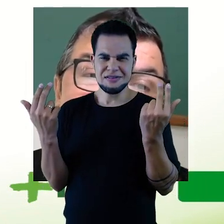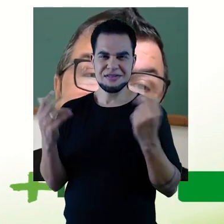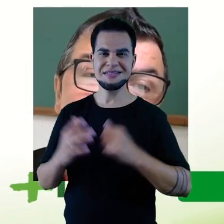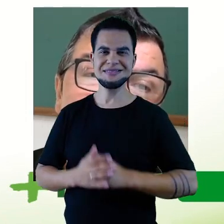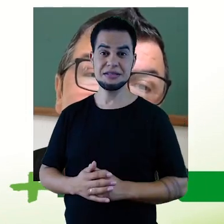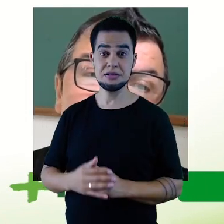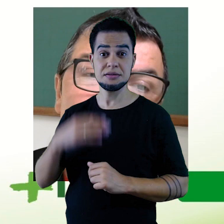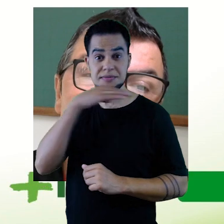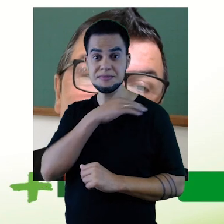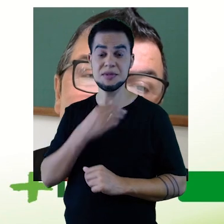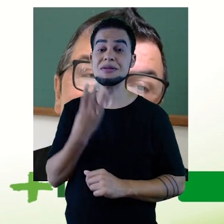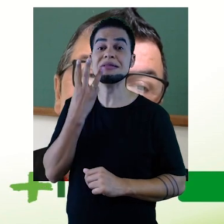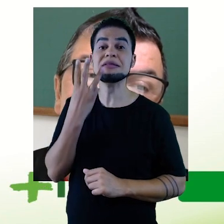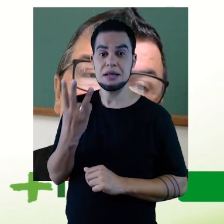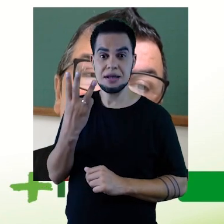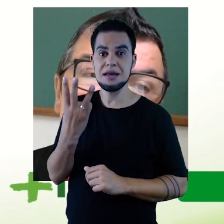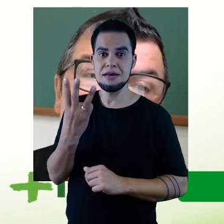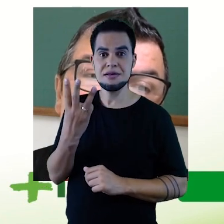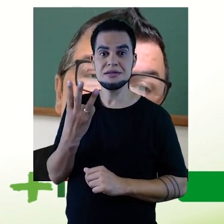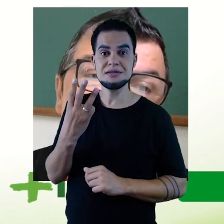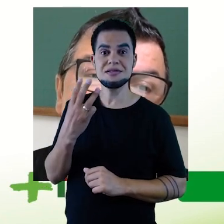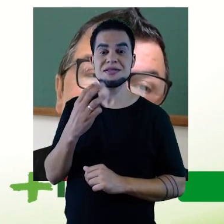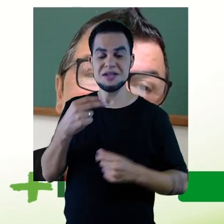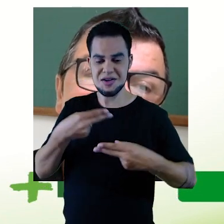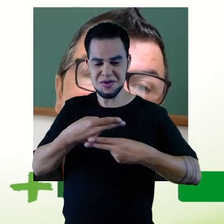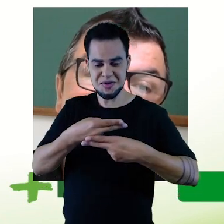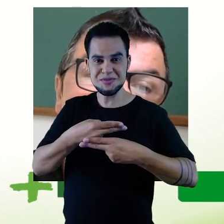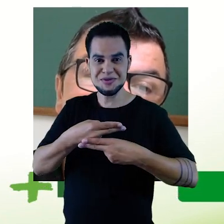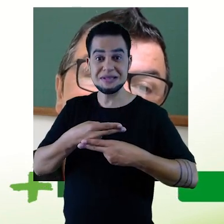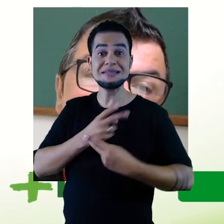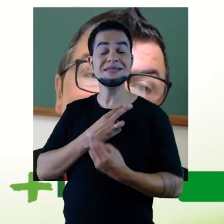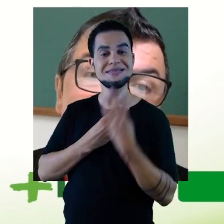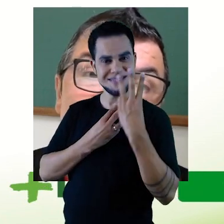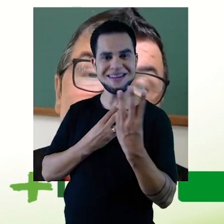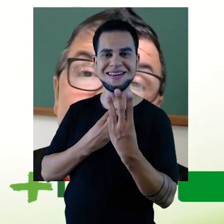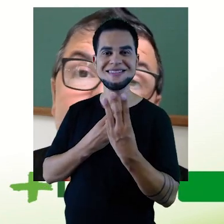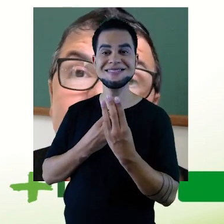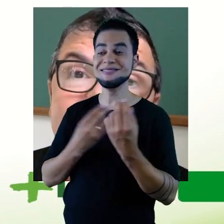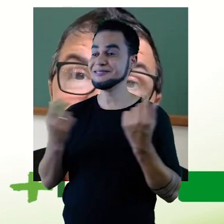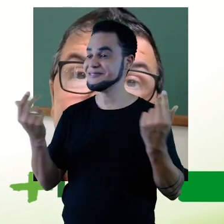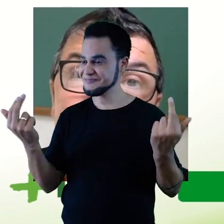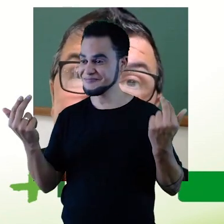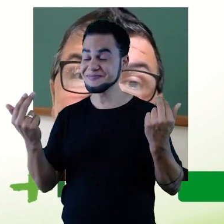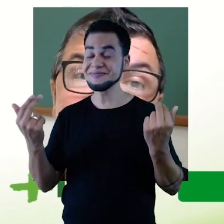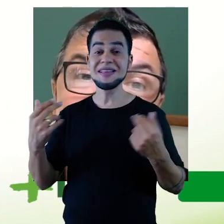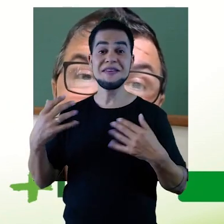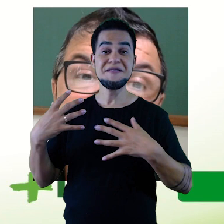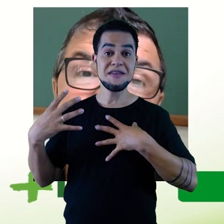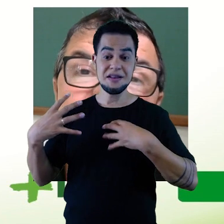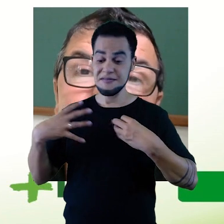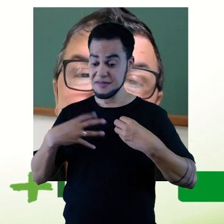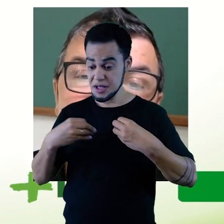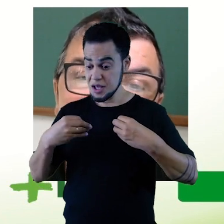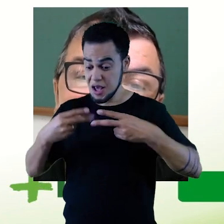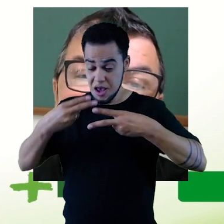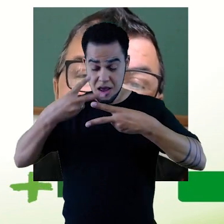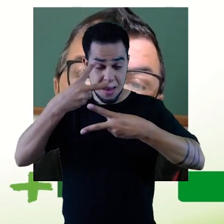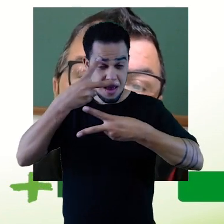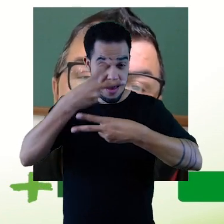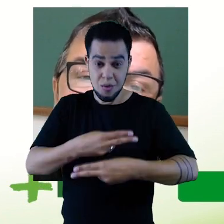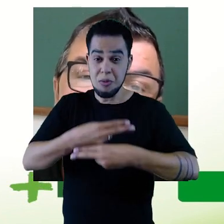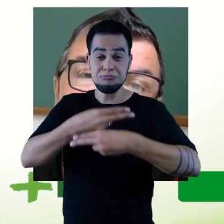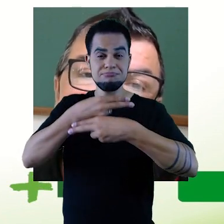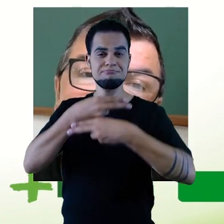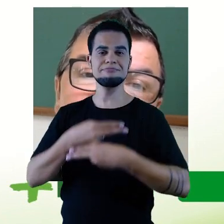aqui tem 3 cromossomos, aqui também tem 3. Esses cromossomos eles são células filhas idênticas à original,